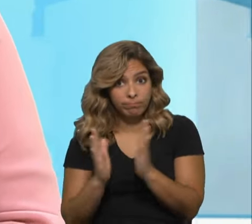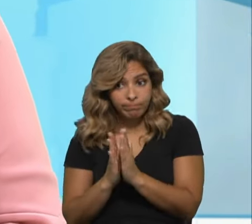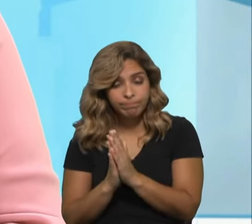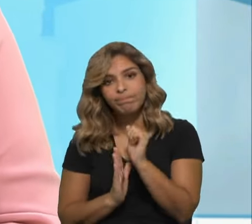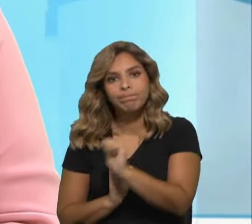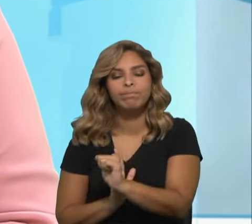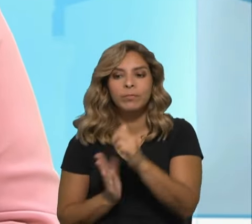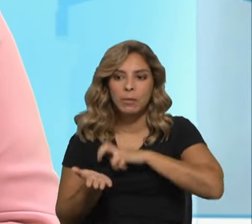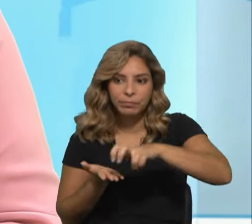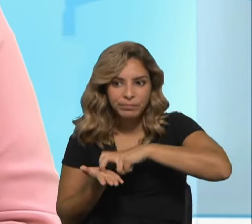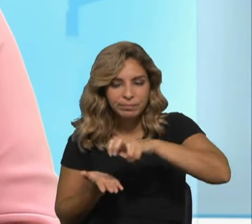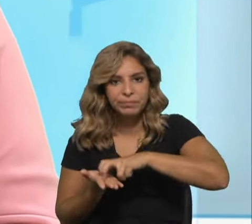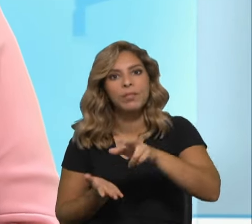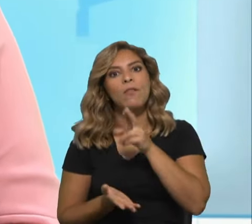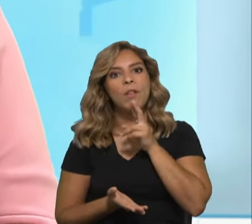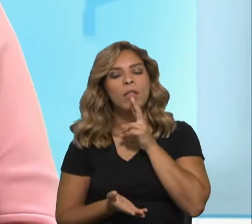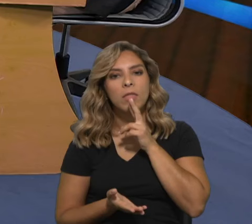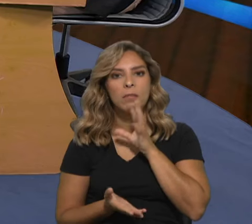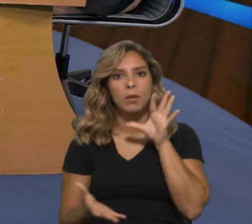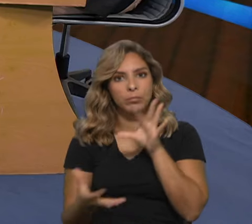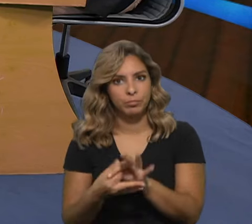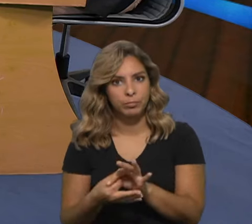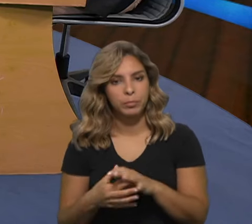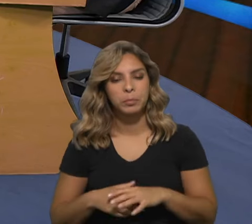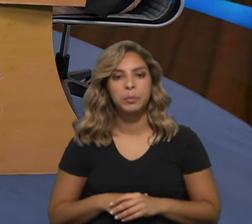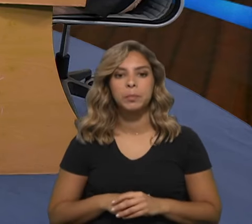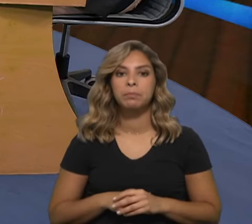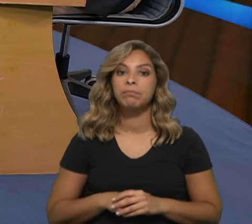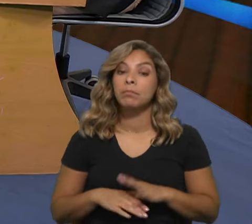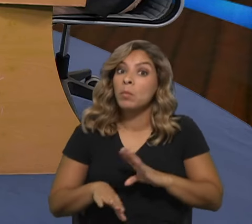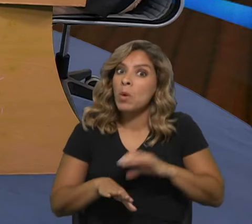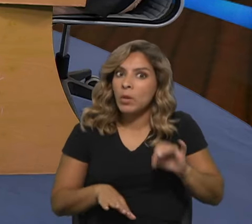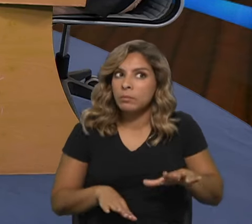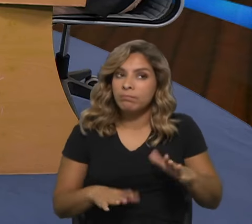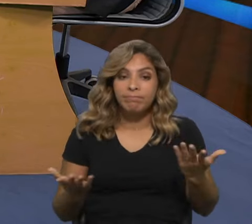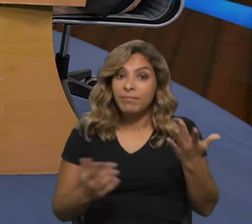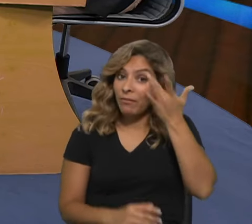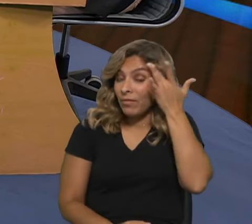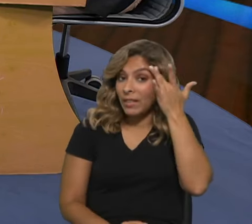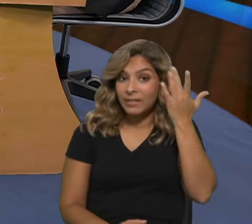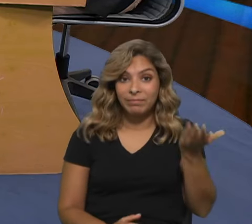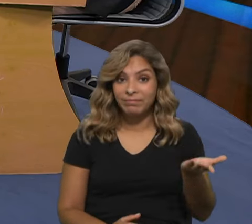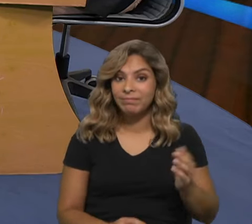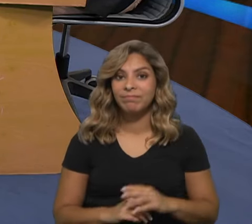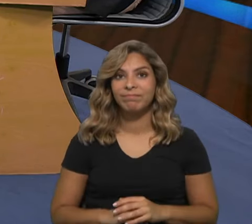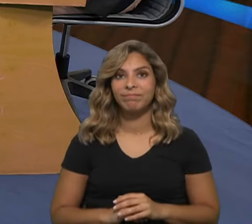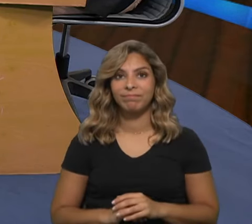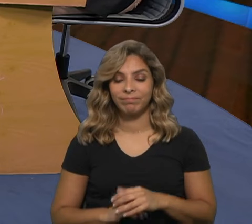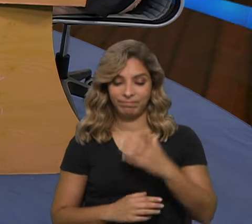da mensagem de Fátima junto dos peregrinos. E, portanto, é fácil. Porque quando somos